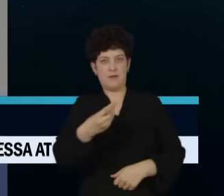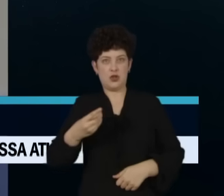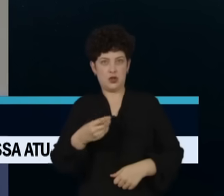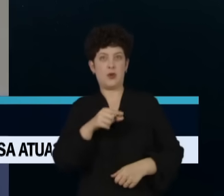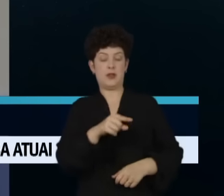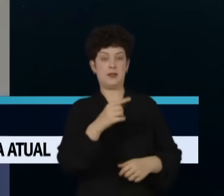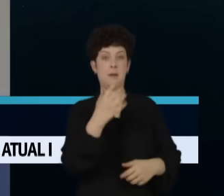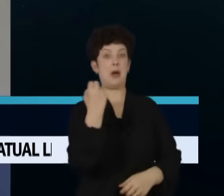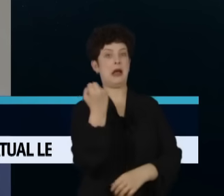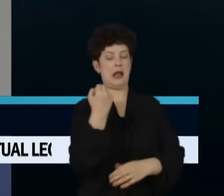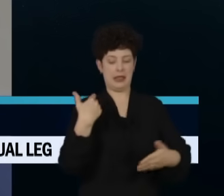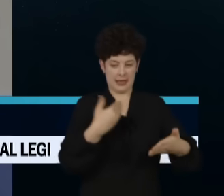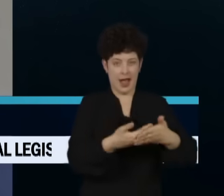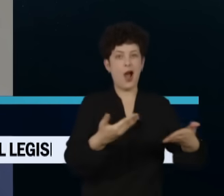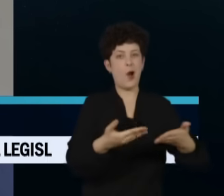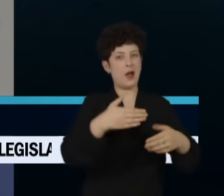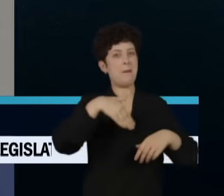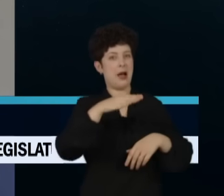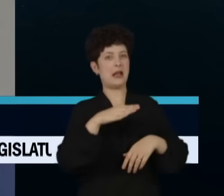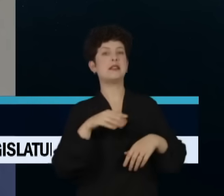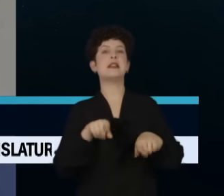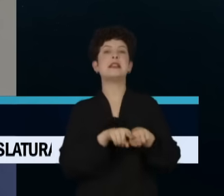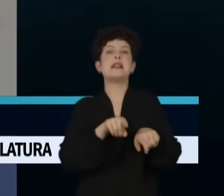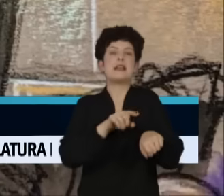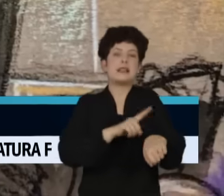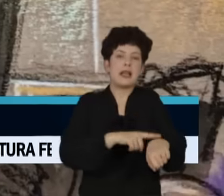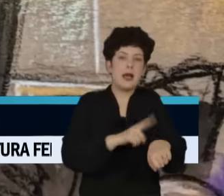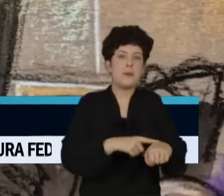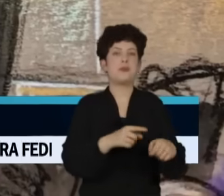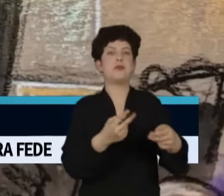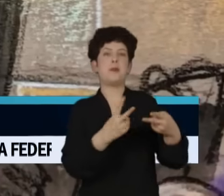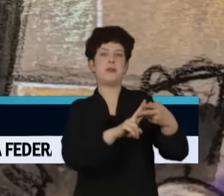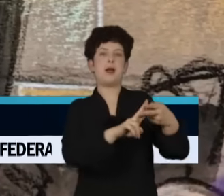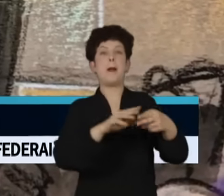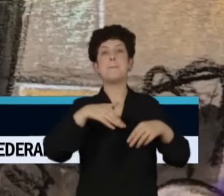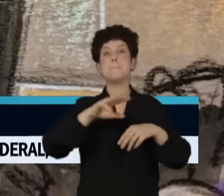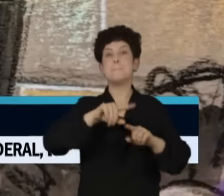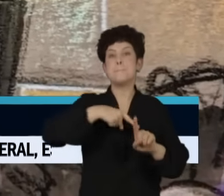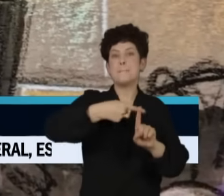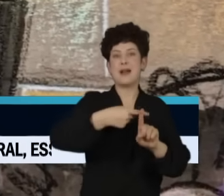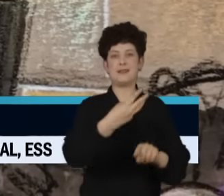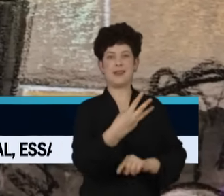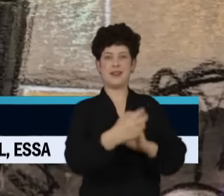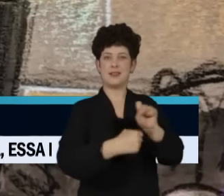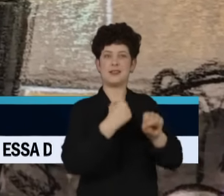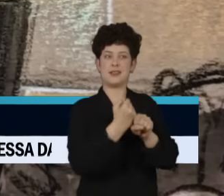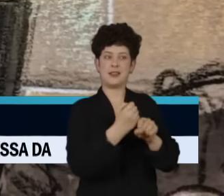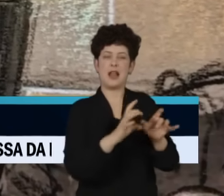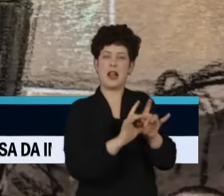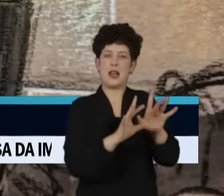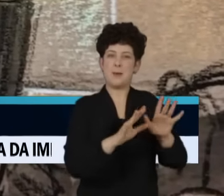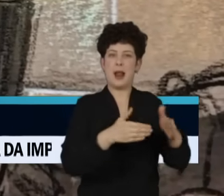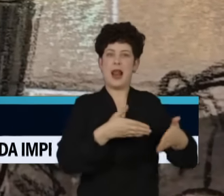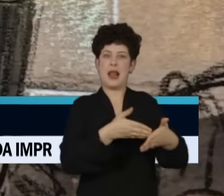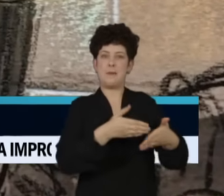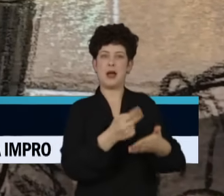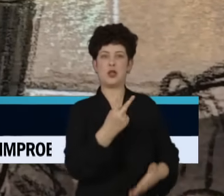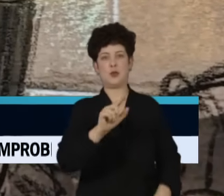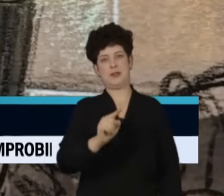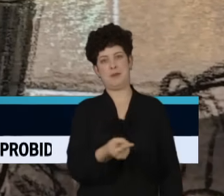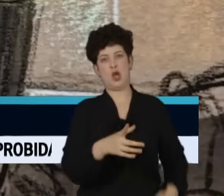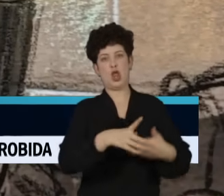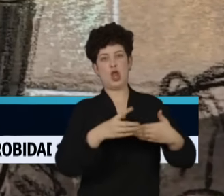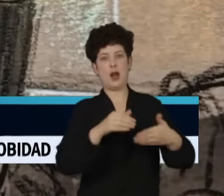mais severa do caso até agora. Além do tempo encarcerado, serão mais 3 anos em liberdade condicional, 2.000 de